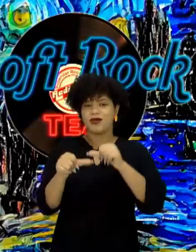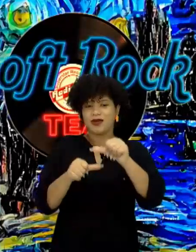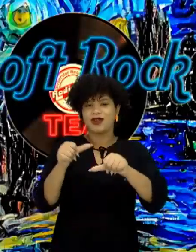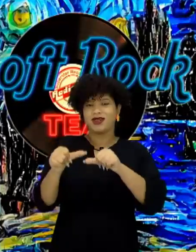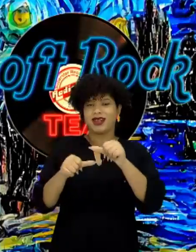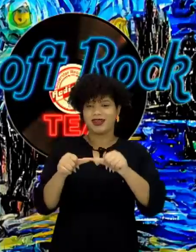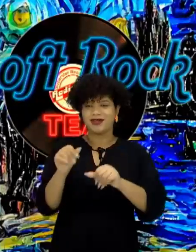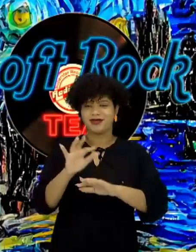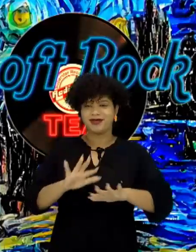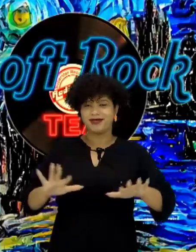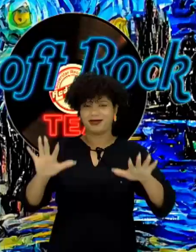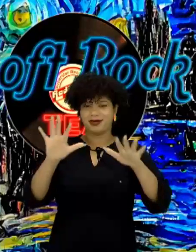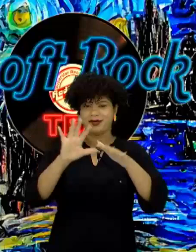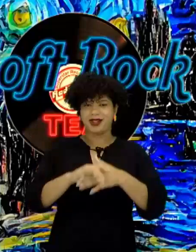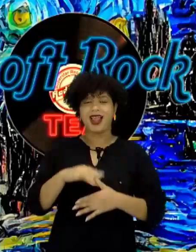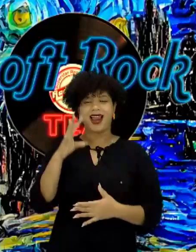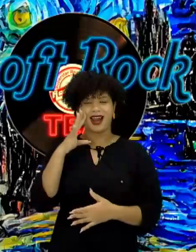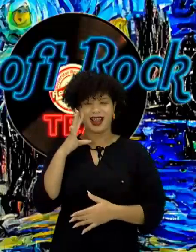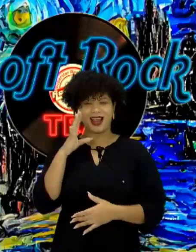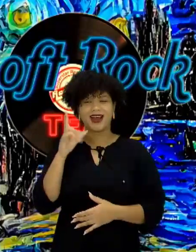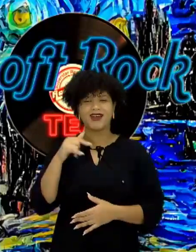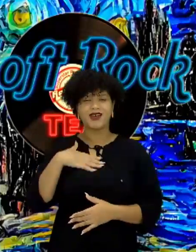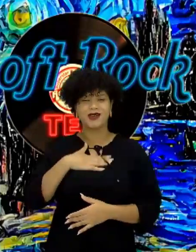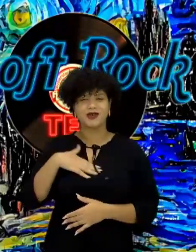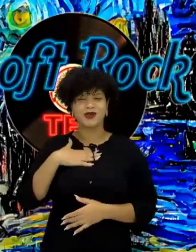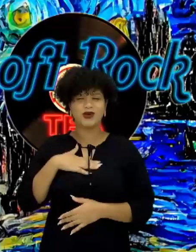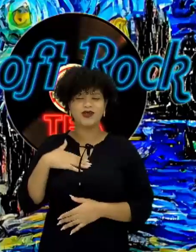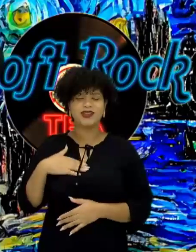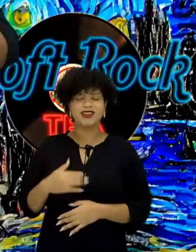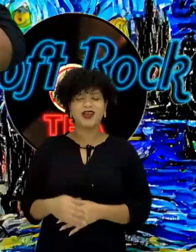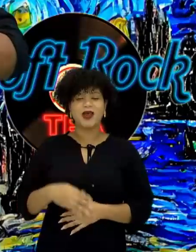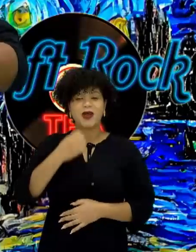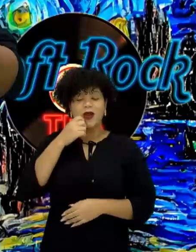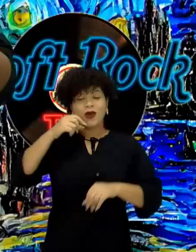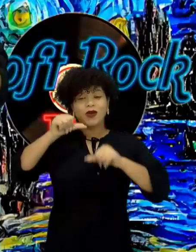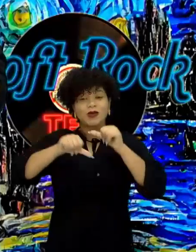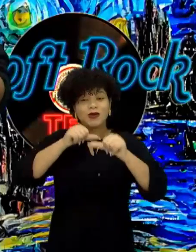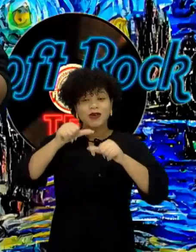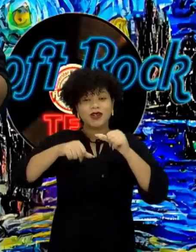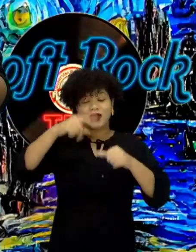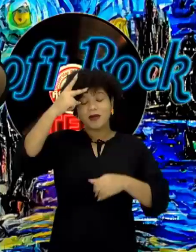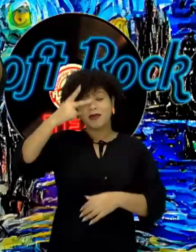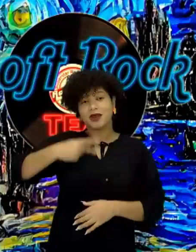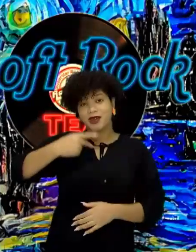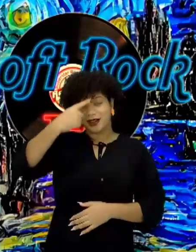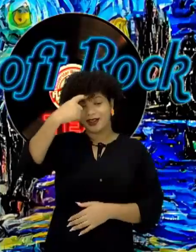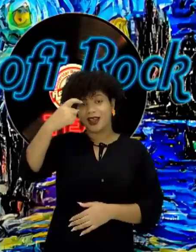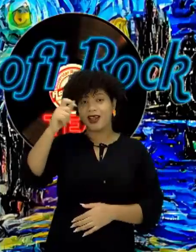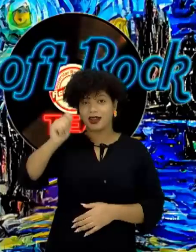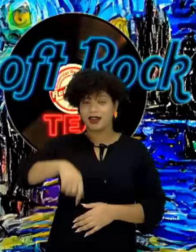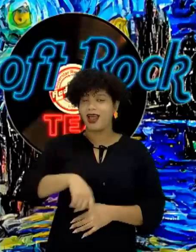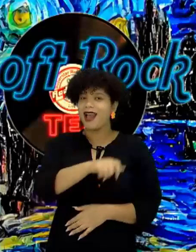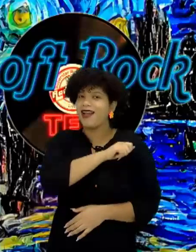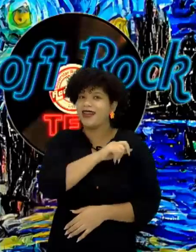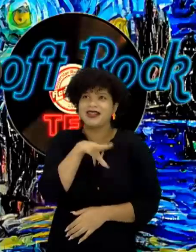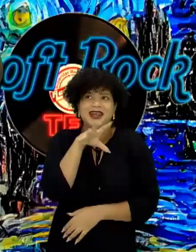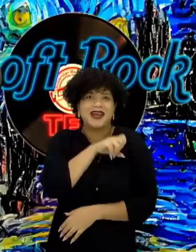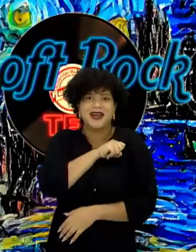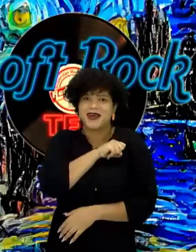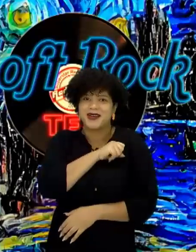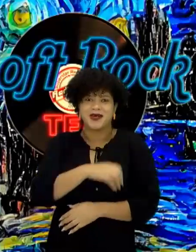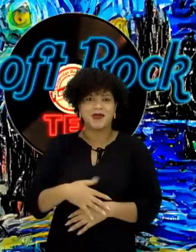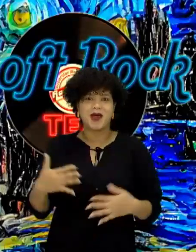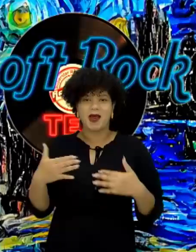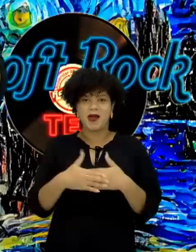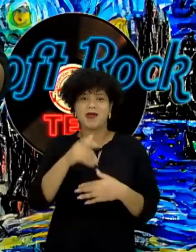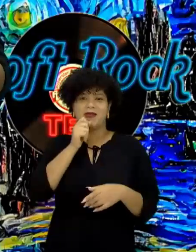cima. Então, parodiar é muito gostoso, é muito delícia por causa disso, porque você coloca a sua criatividade. Alunos adoram paródia, por isso que quando a gente